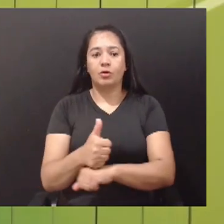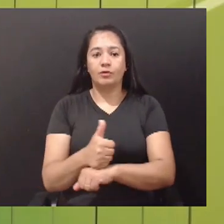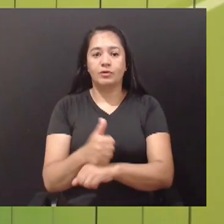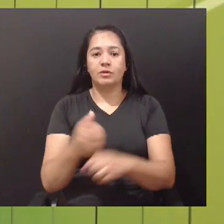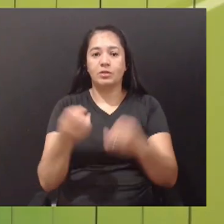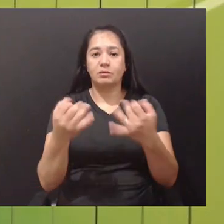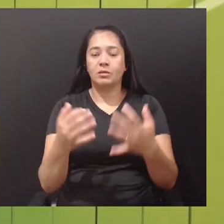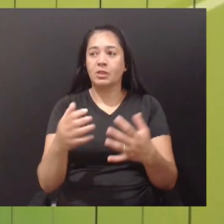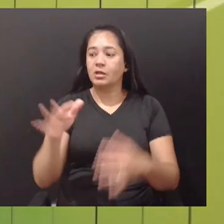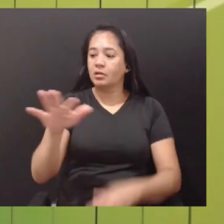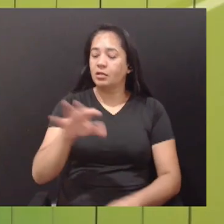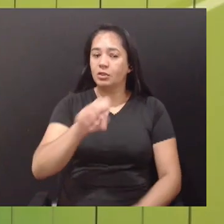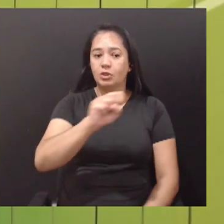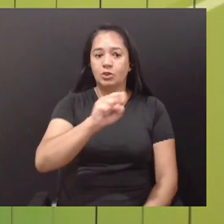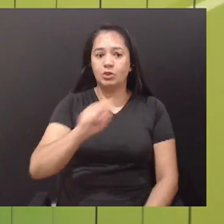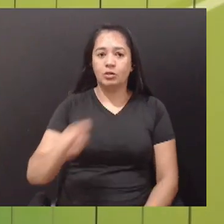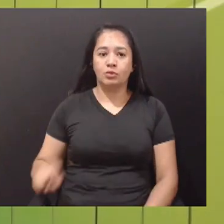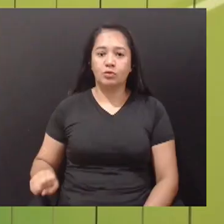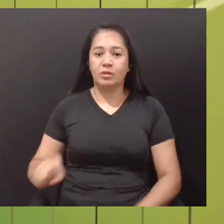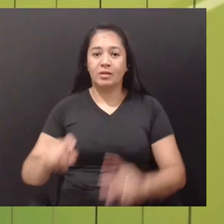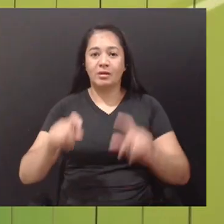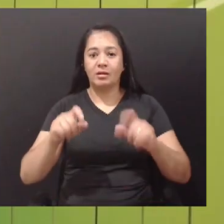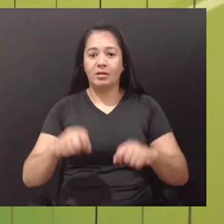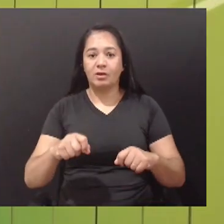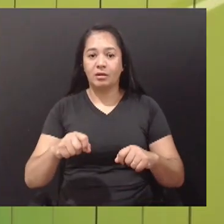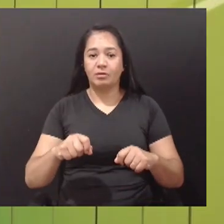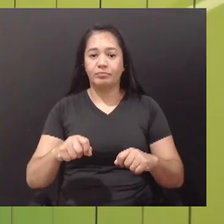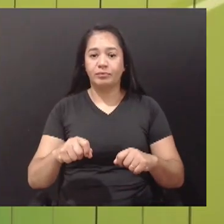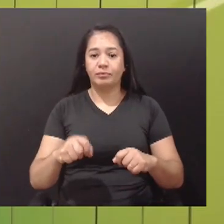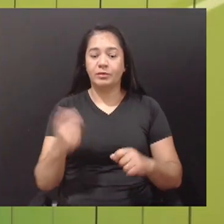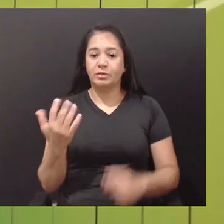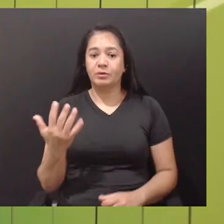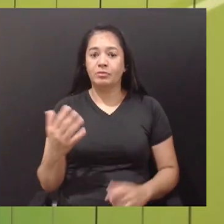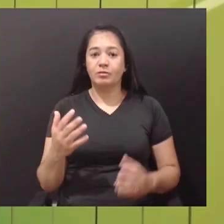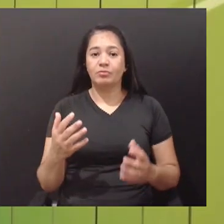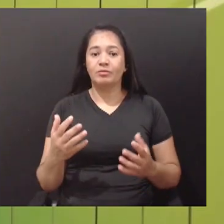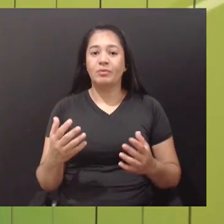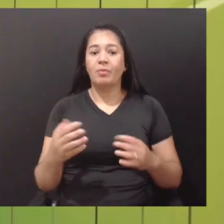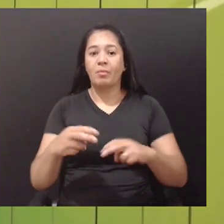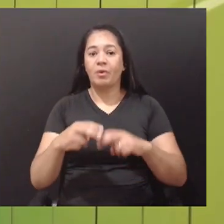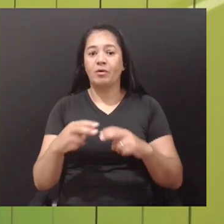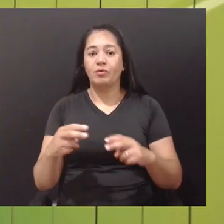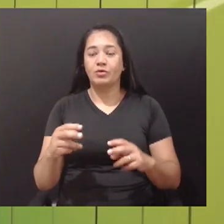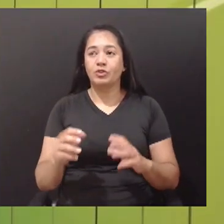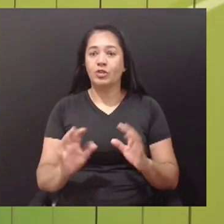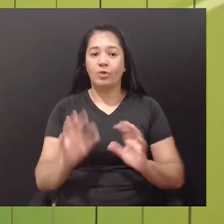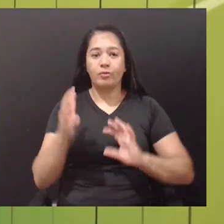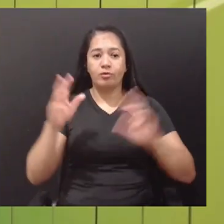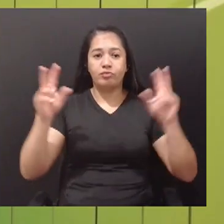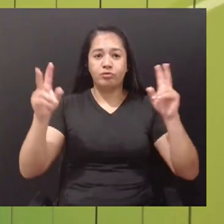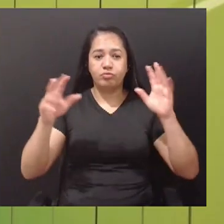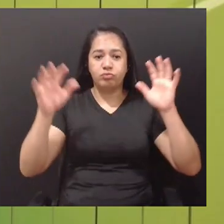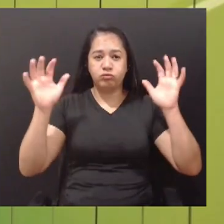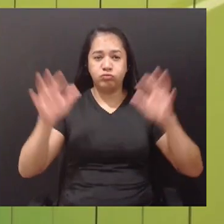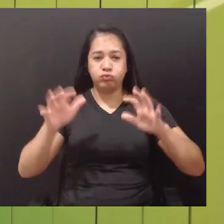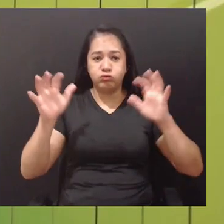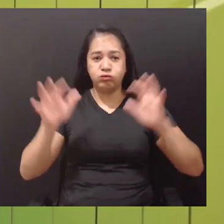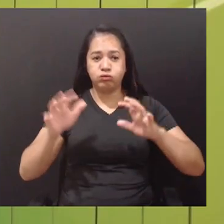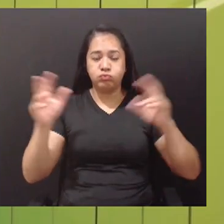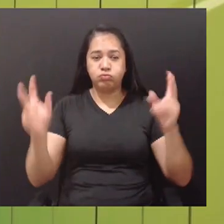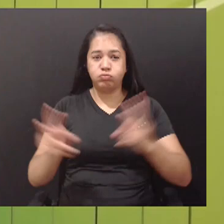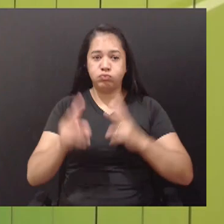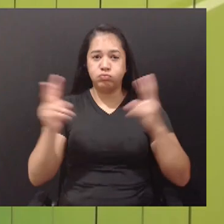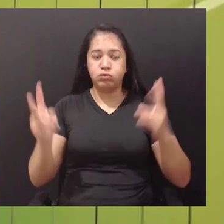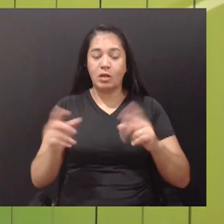país reúne condições atmosféricas favoráveis à formação de tempestades severas e alertam